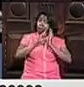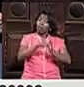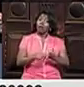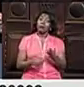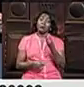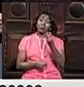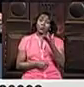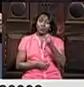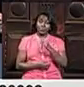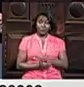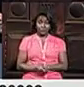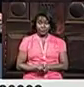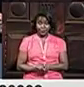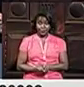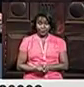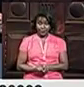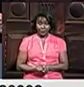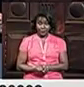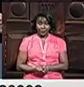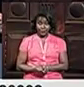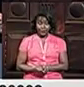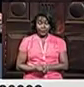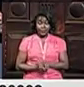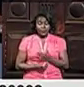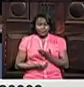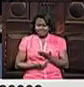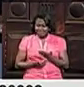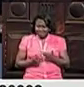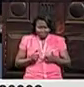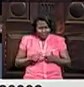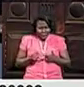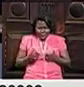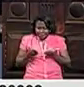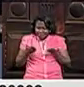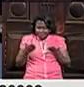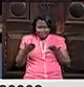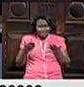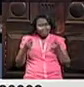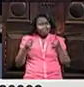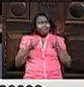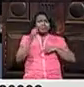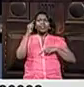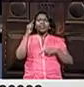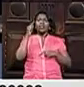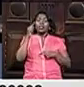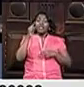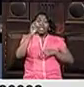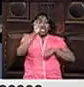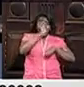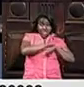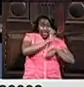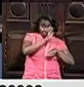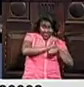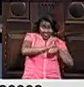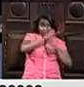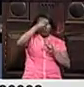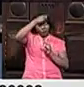situação é tão absurda que o Estado e o